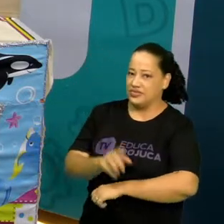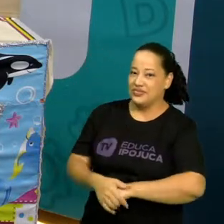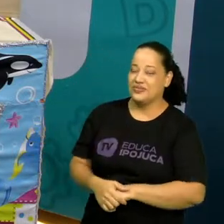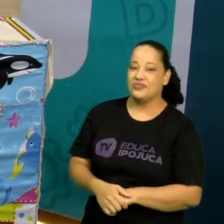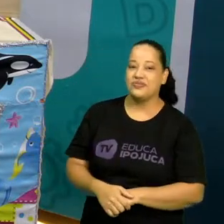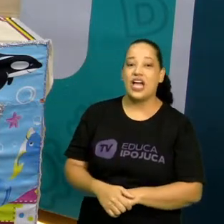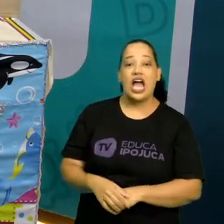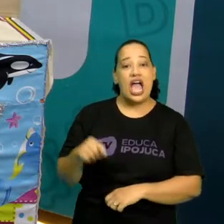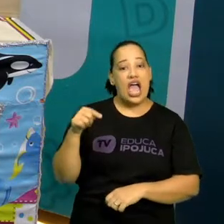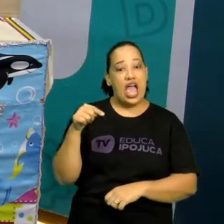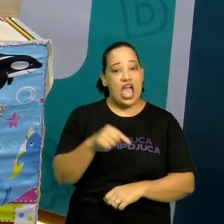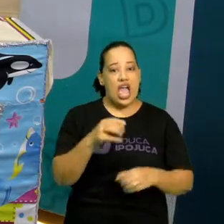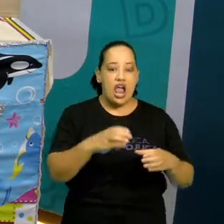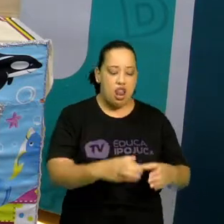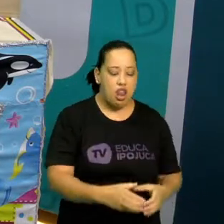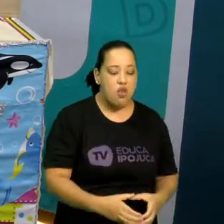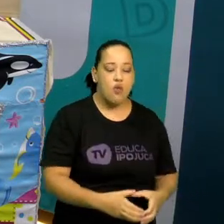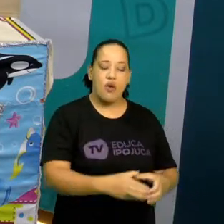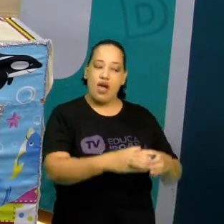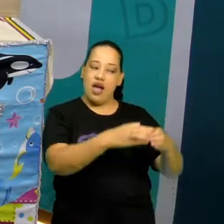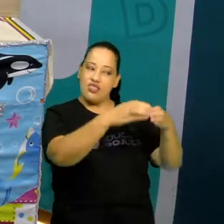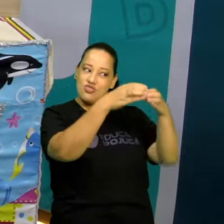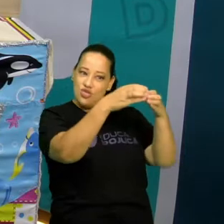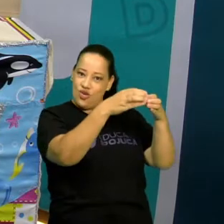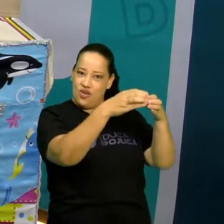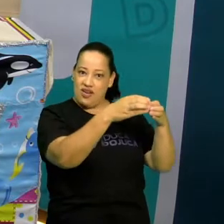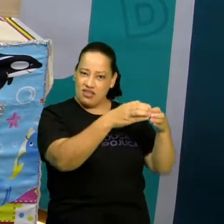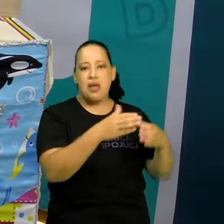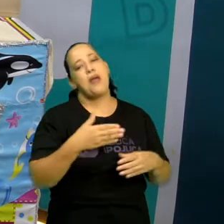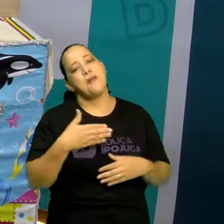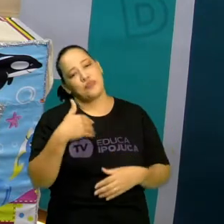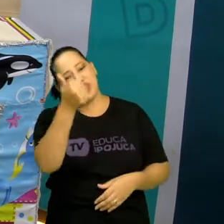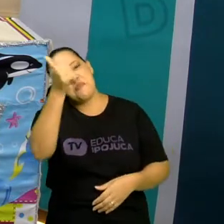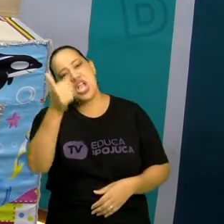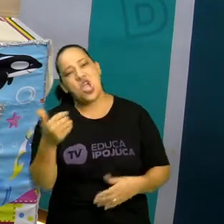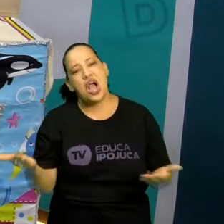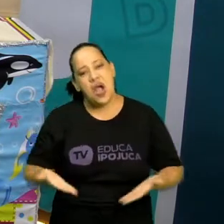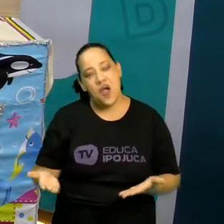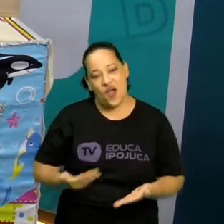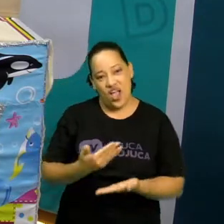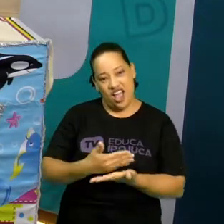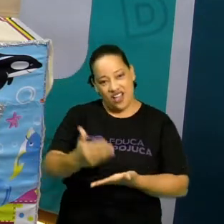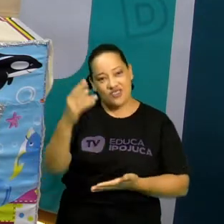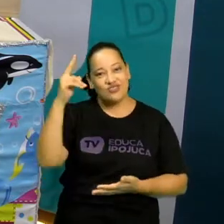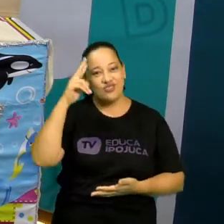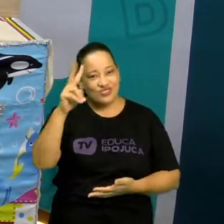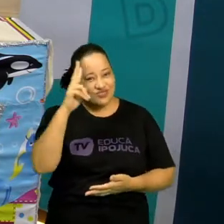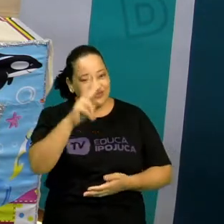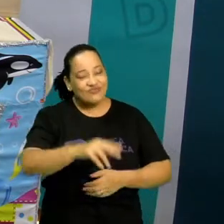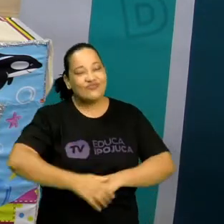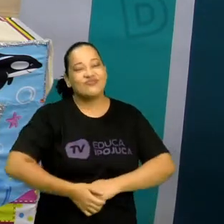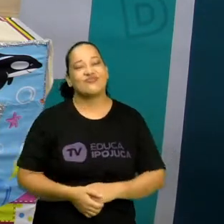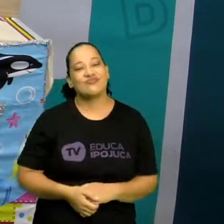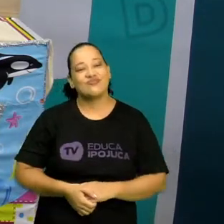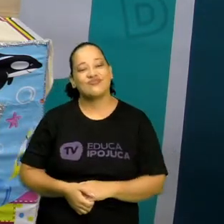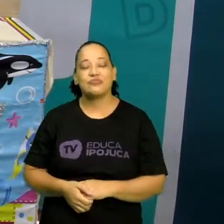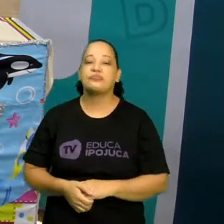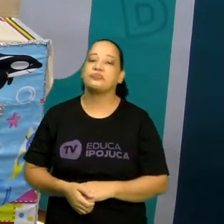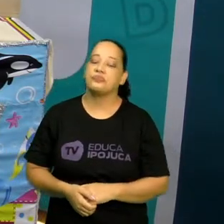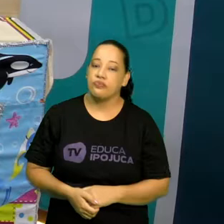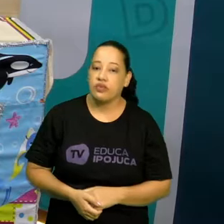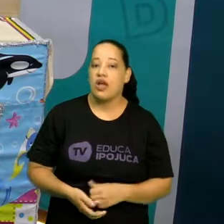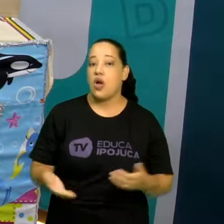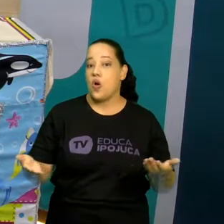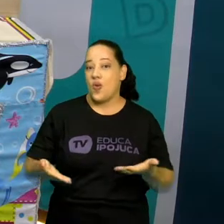essa torre a a história que é melhor né tá bom pronto vamos lá né crianças Então